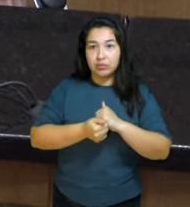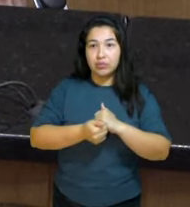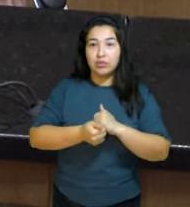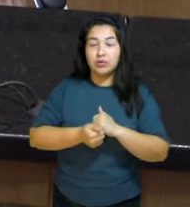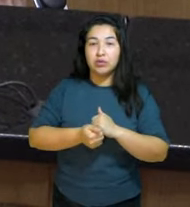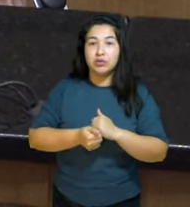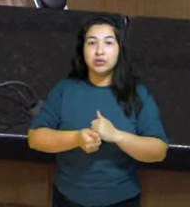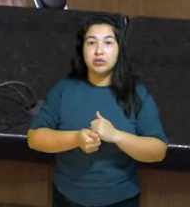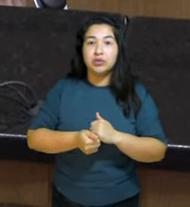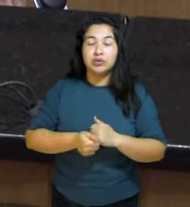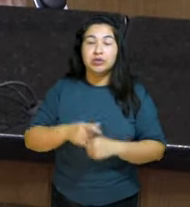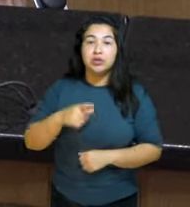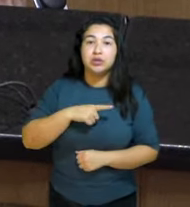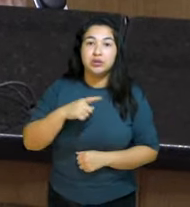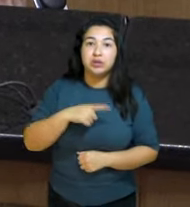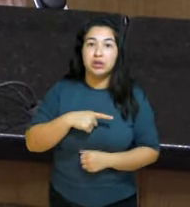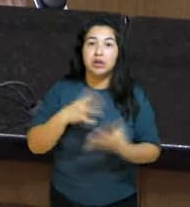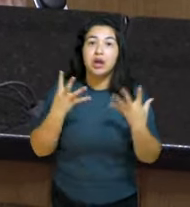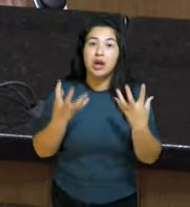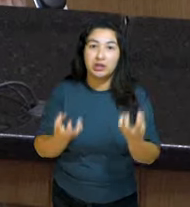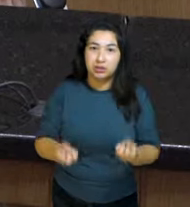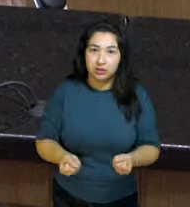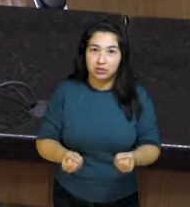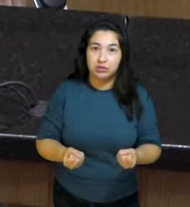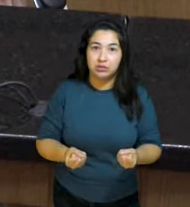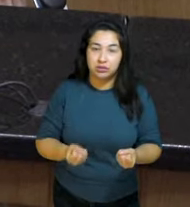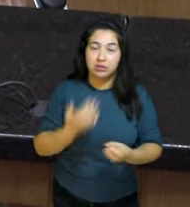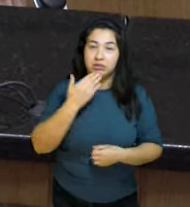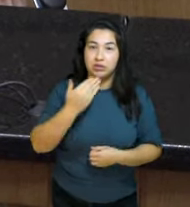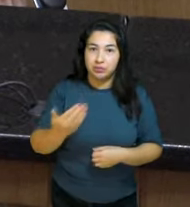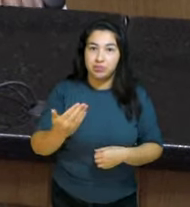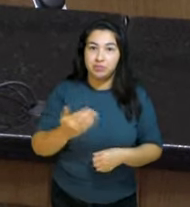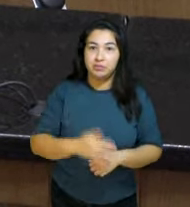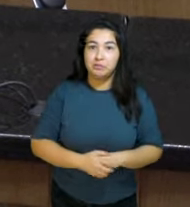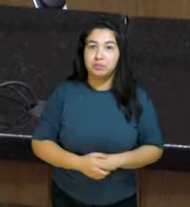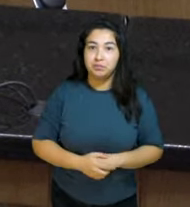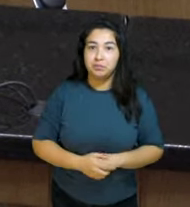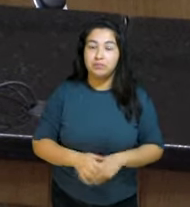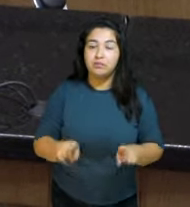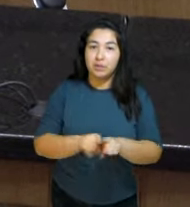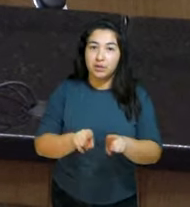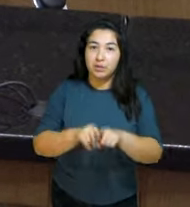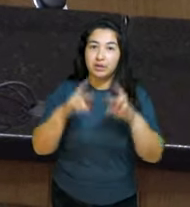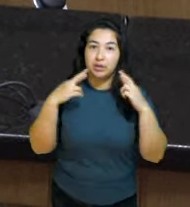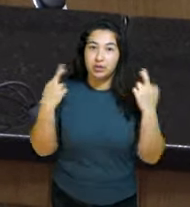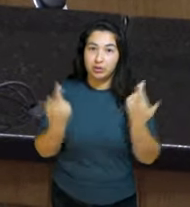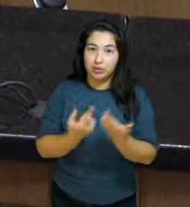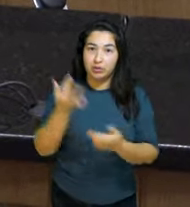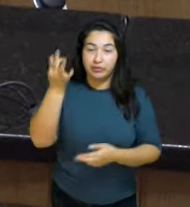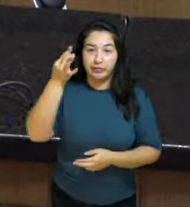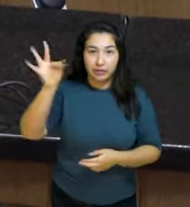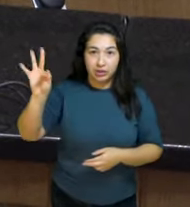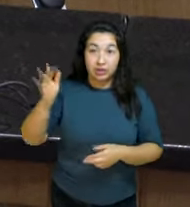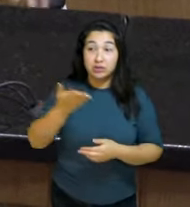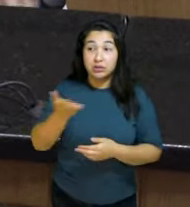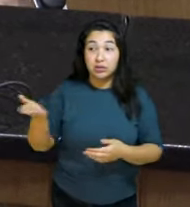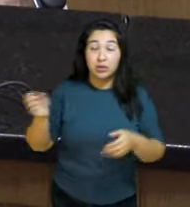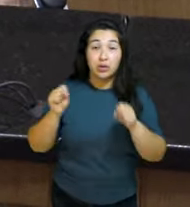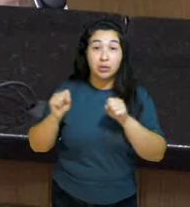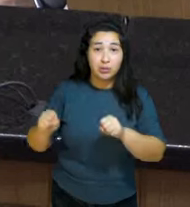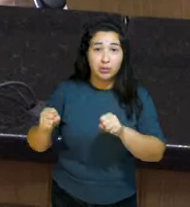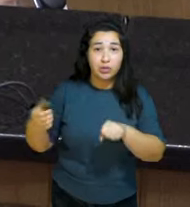por ter acatado essa solicitação e ter reunido as federações para que as federações